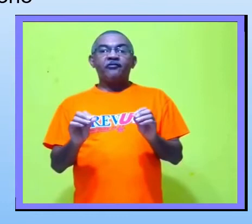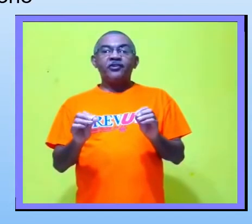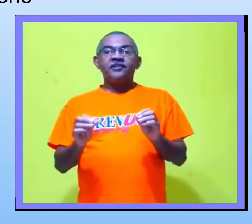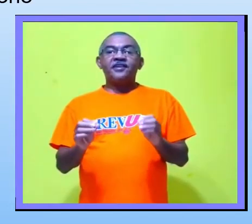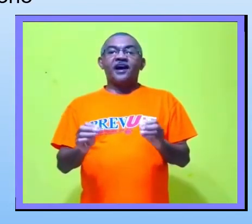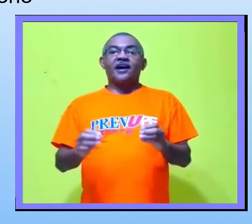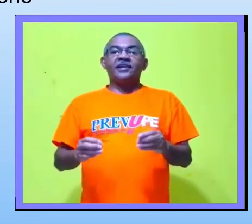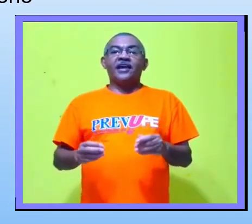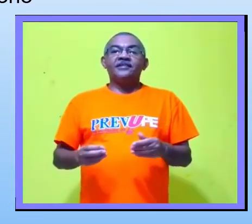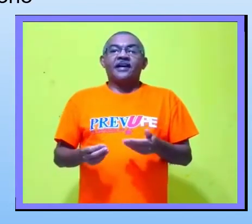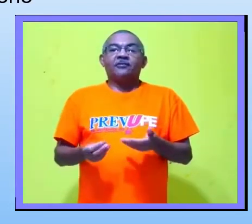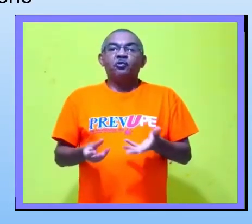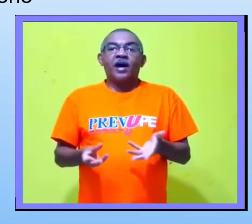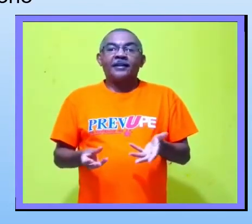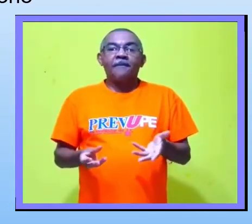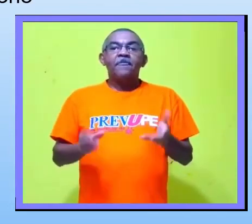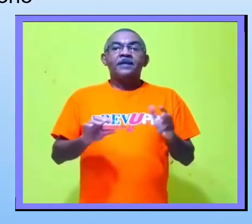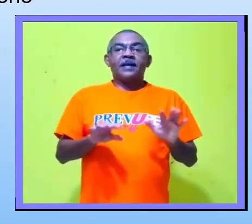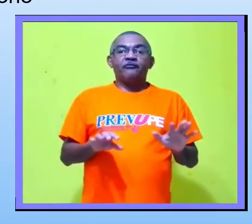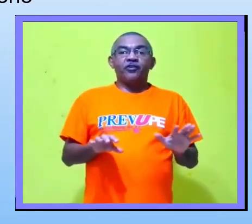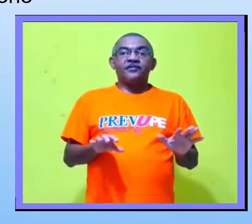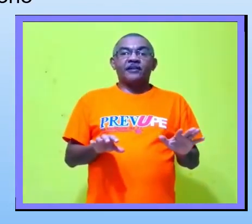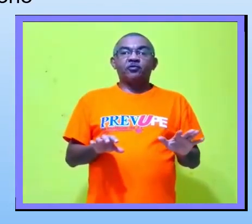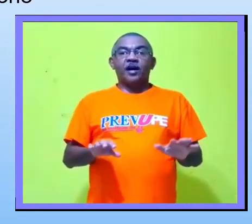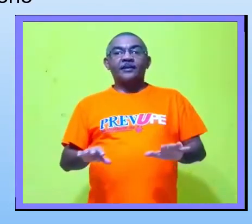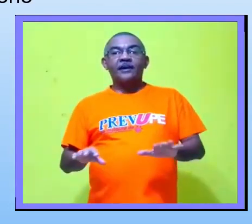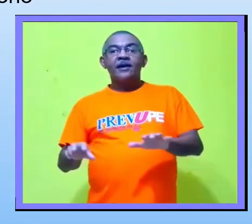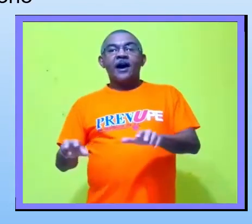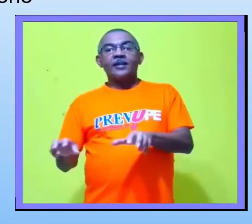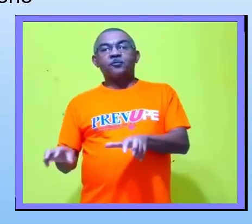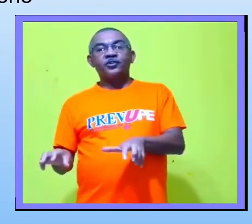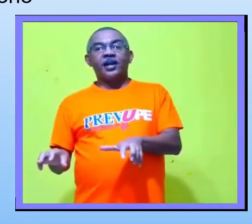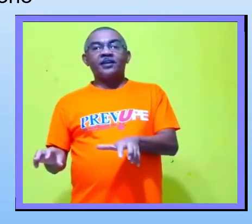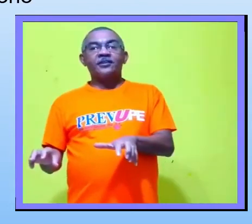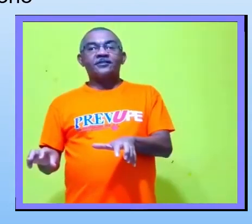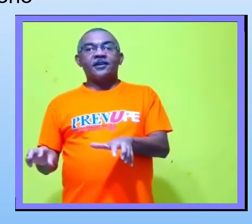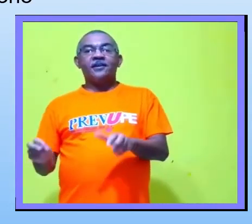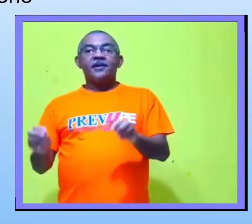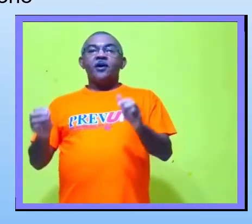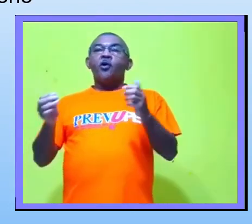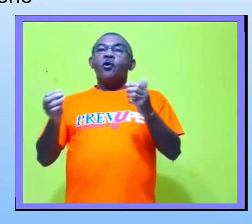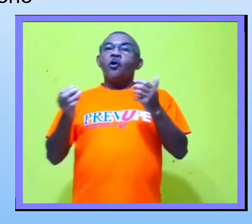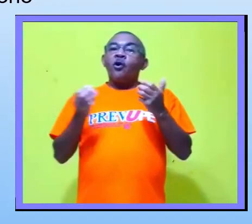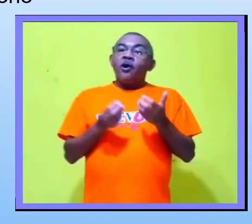a gente definir se a cadeia é insaturada. Se ela for insaturada, a resposta é a letra